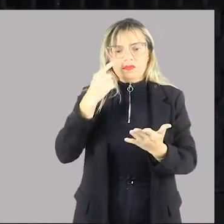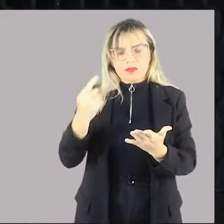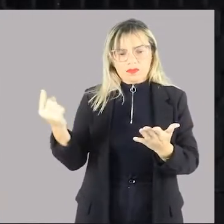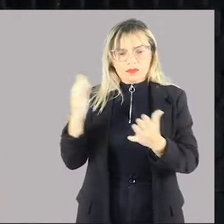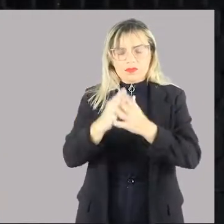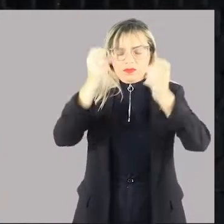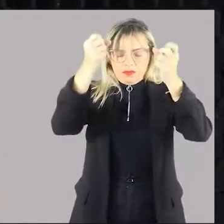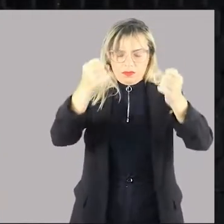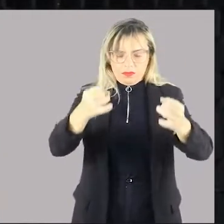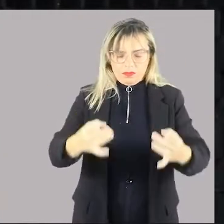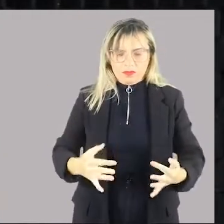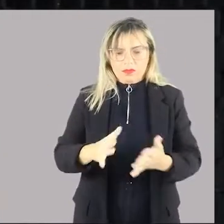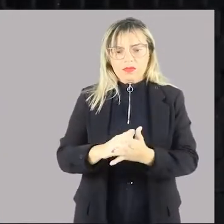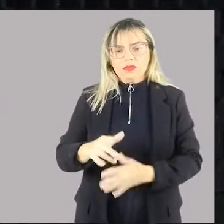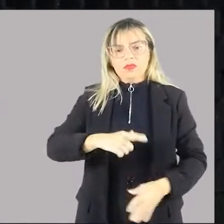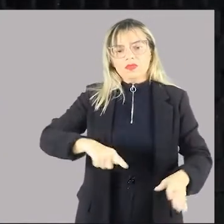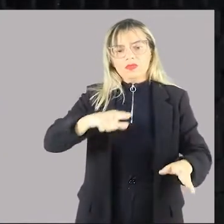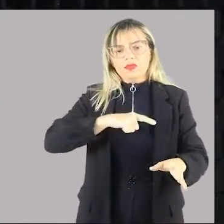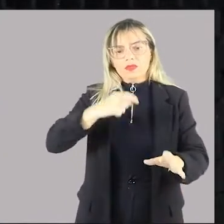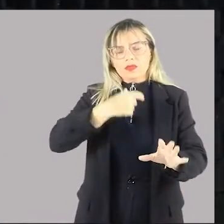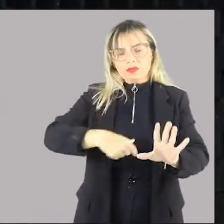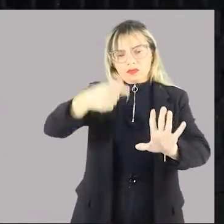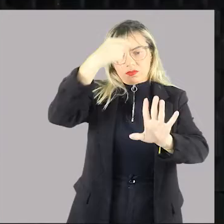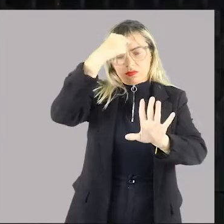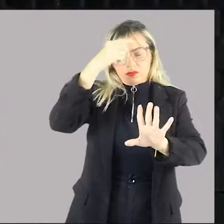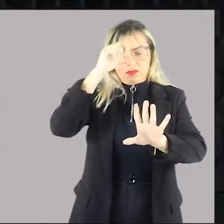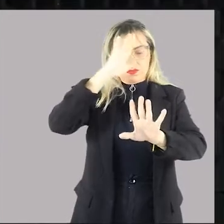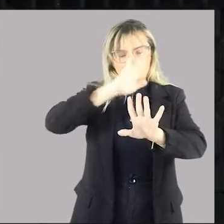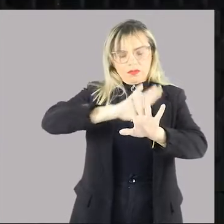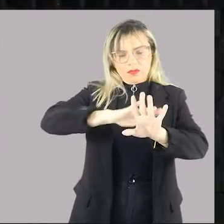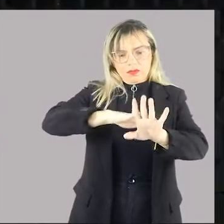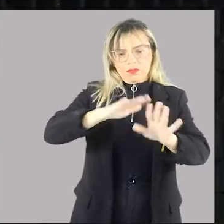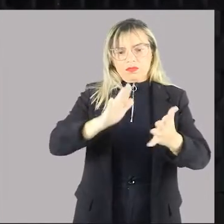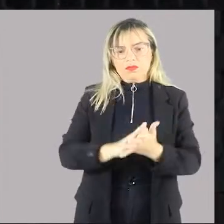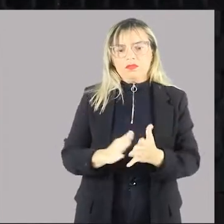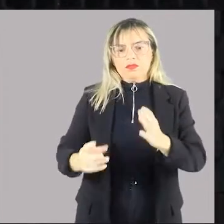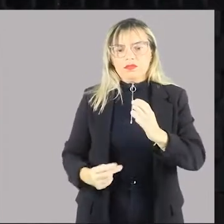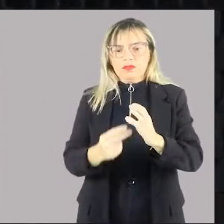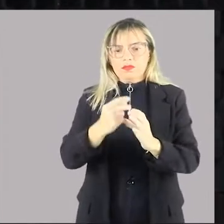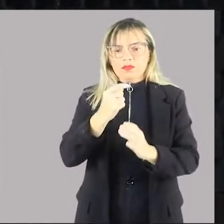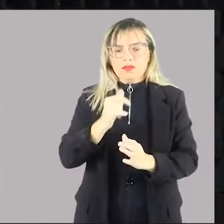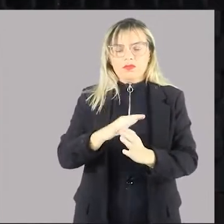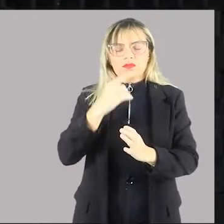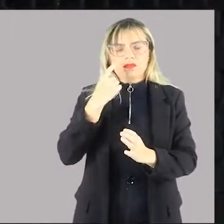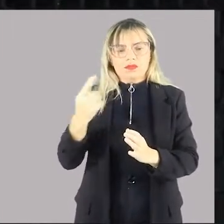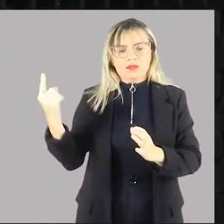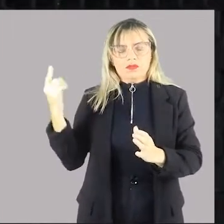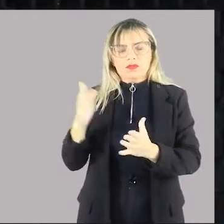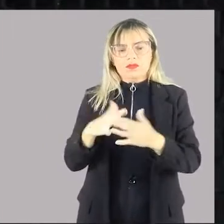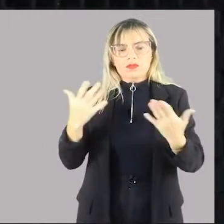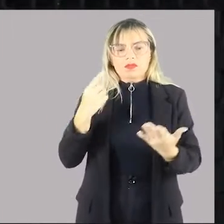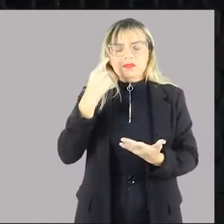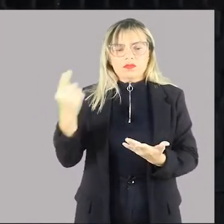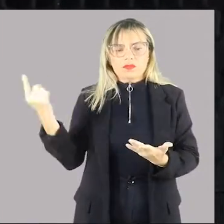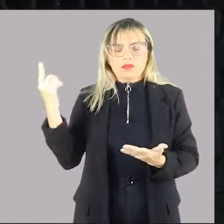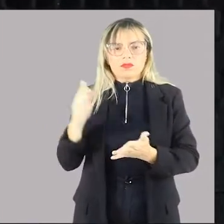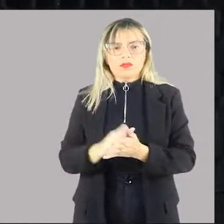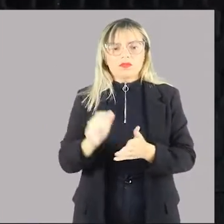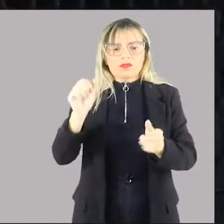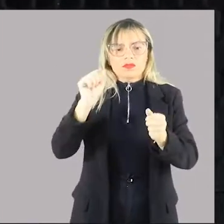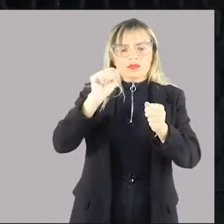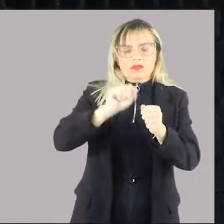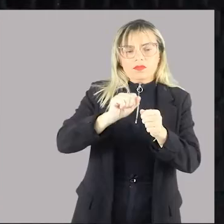isso. Olha, existe uma ideologia por detrás do sistema capitalista. E essa ideologia é ela que